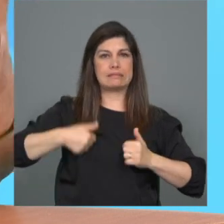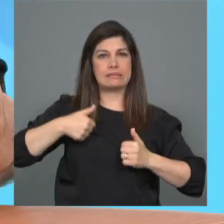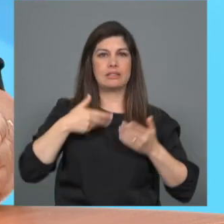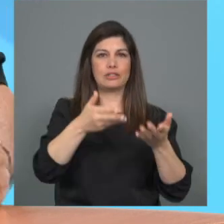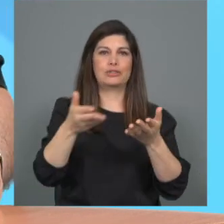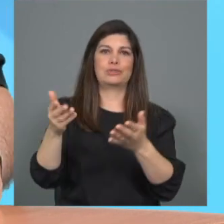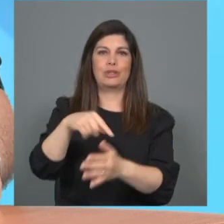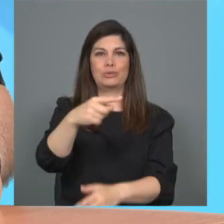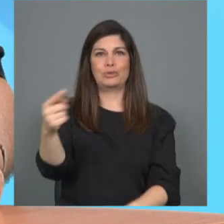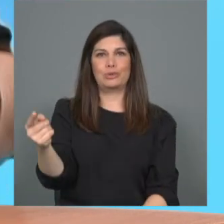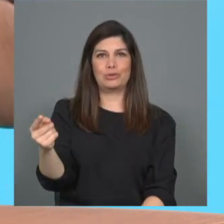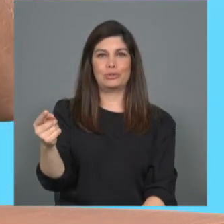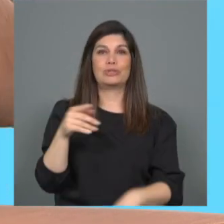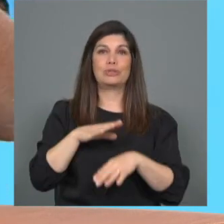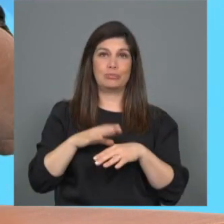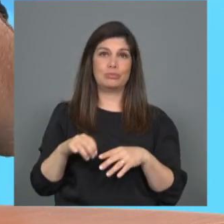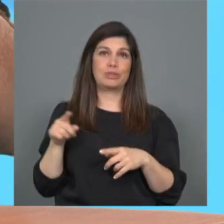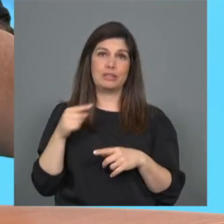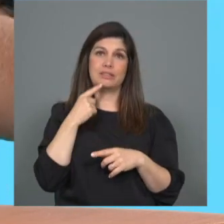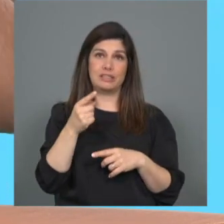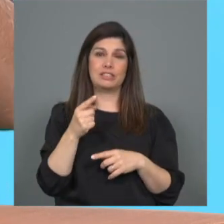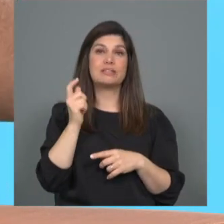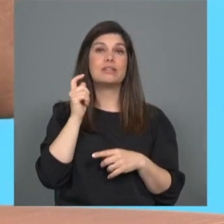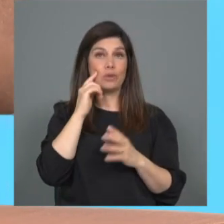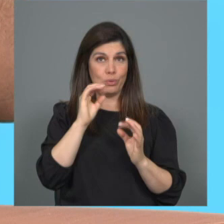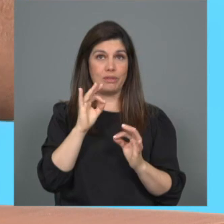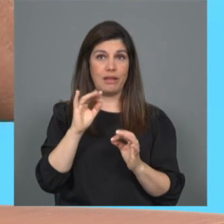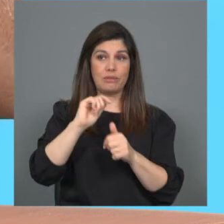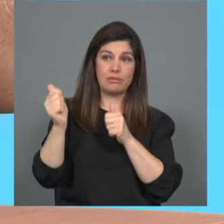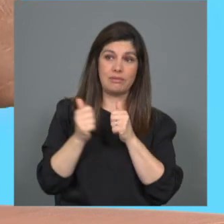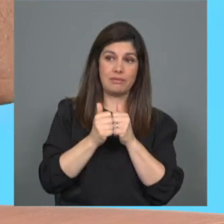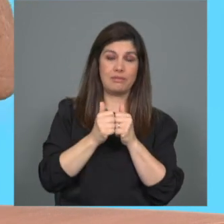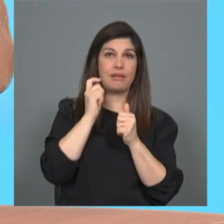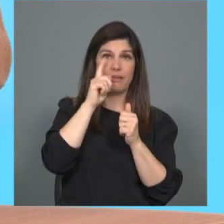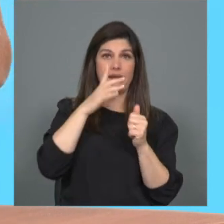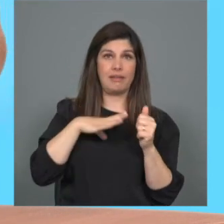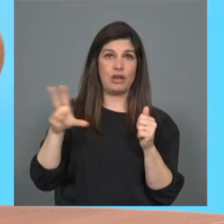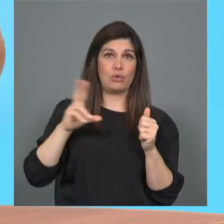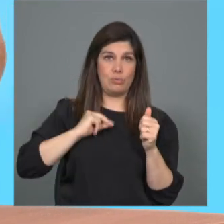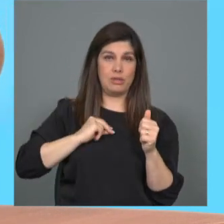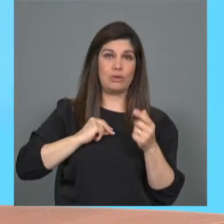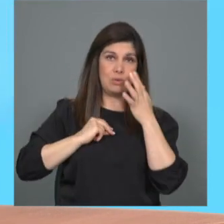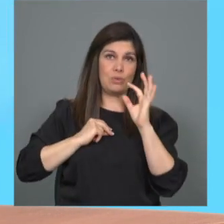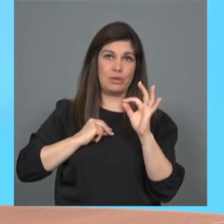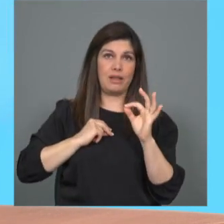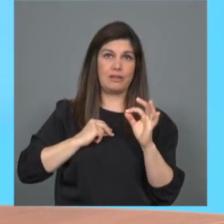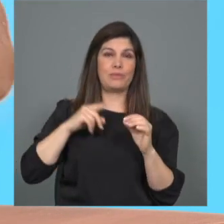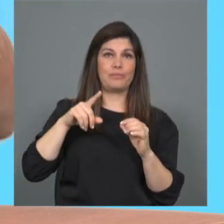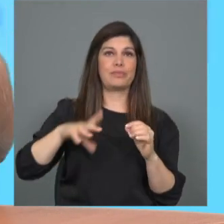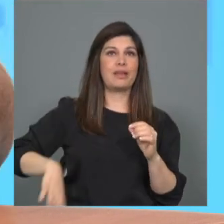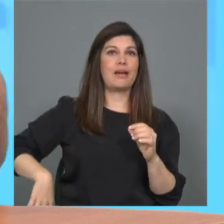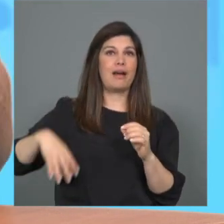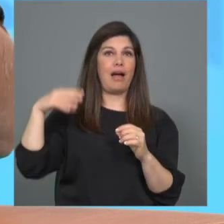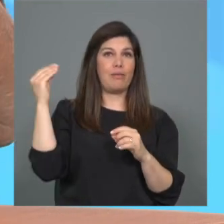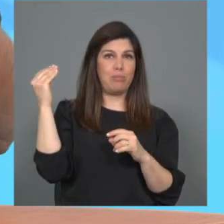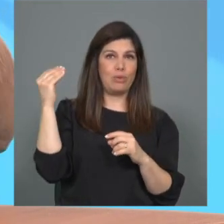outros. Por causa disso é que ele disse também, olha, cuidado, quem quiser vir comigo, olha que as raposas têm onde reclinar a cabeça, mas o filho do homem não